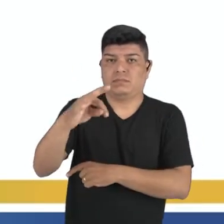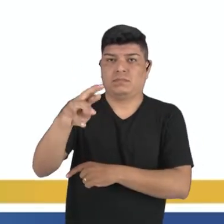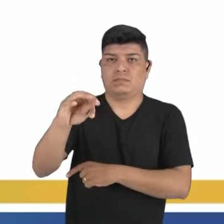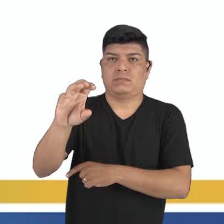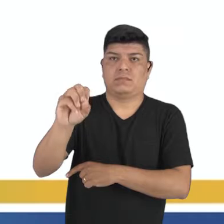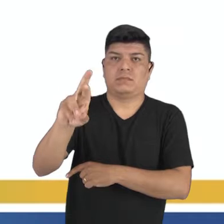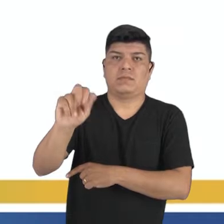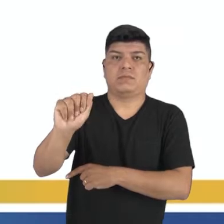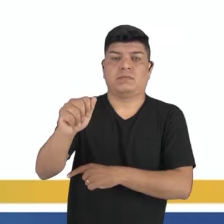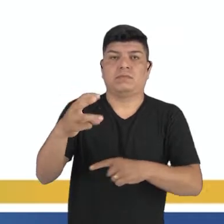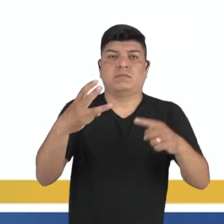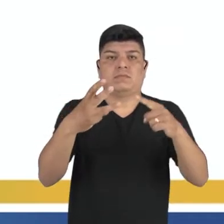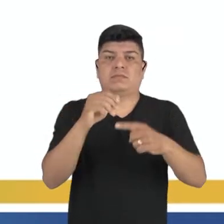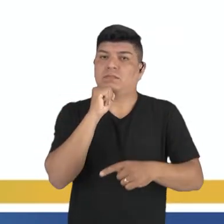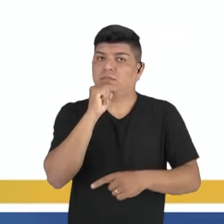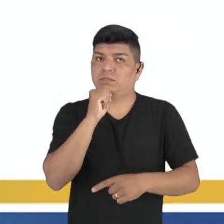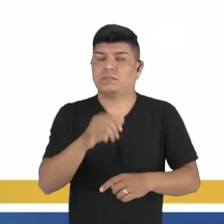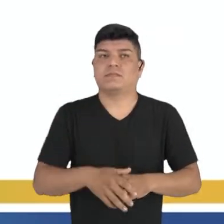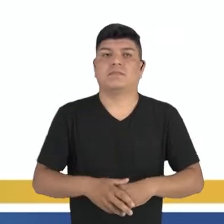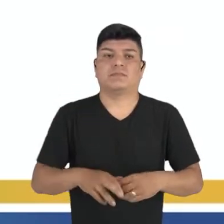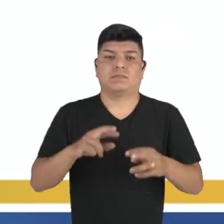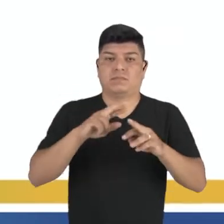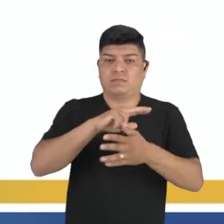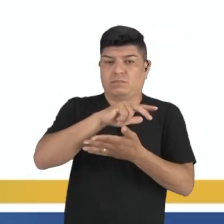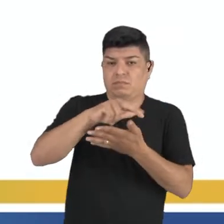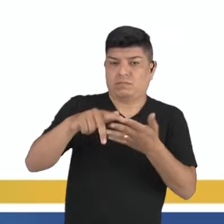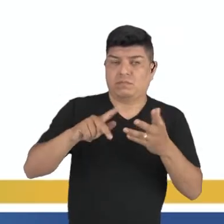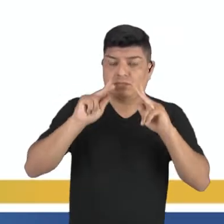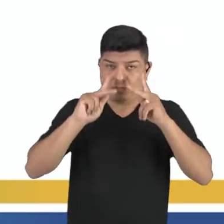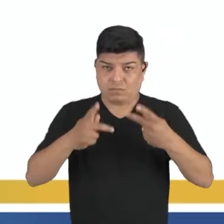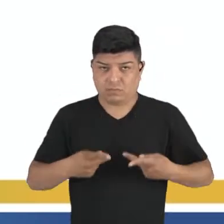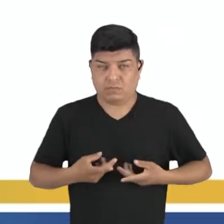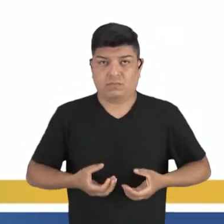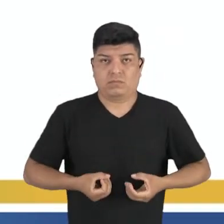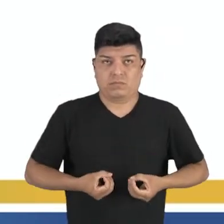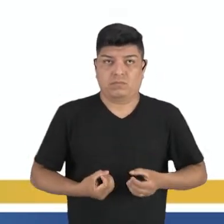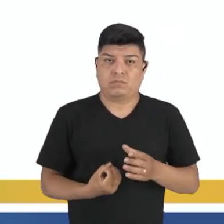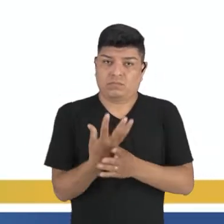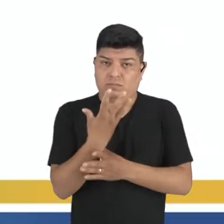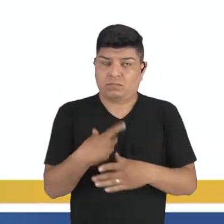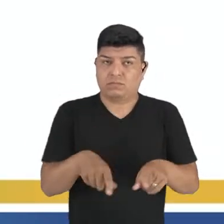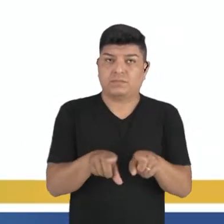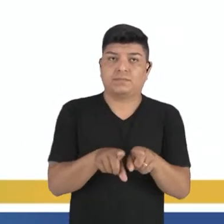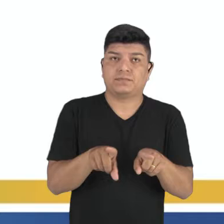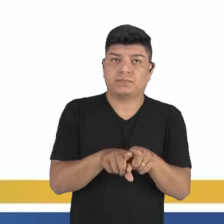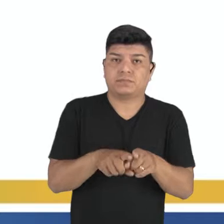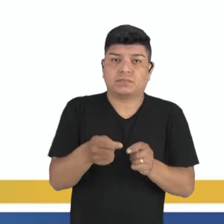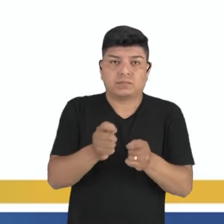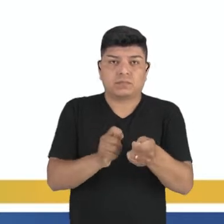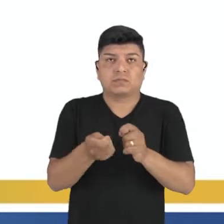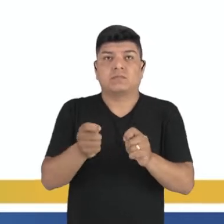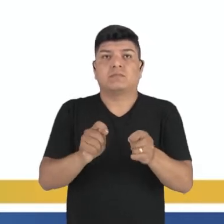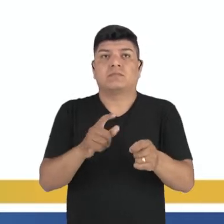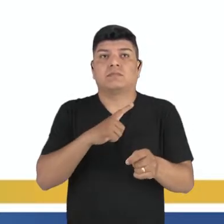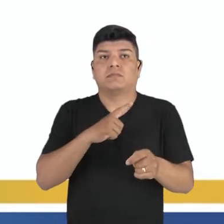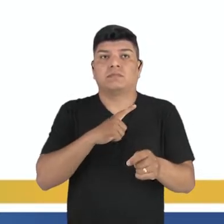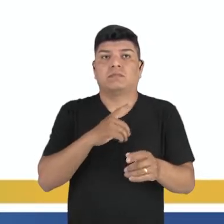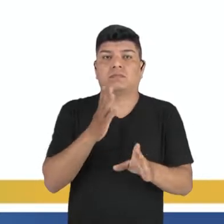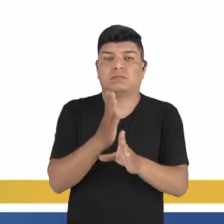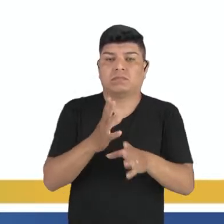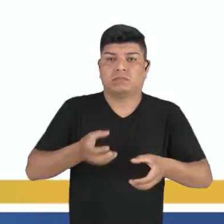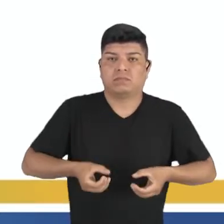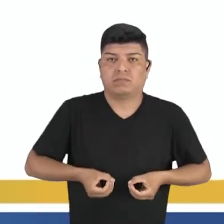por diversos hormônios, né? Como os produzidos pelo ovário, sendo assim, controlado pelo ciclo